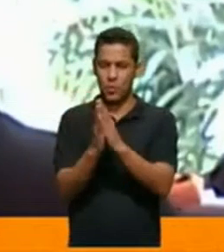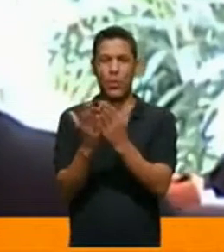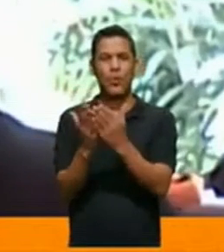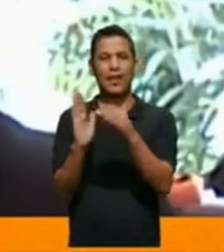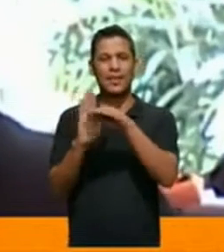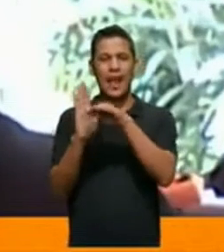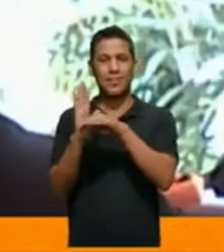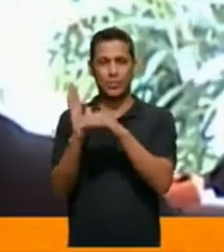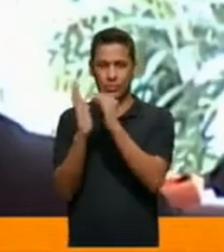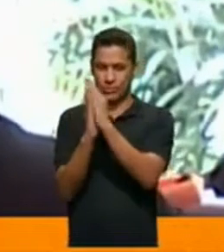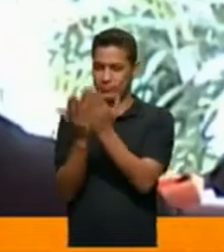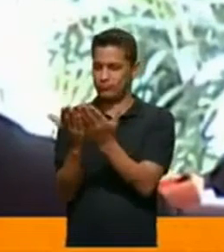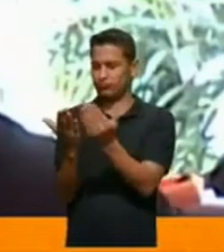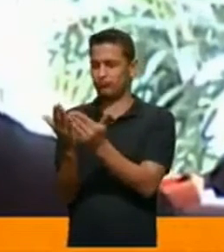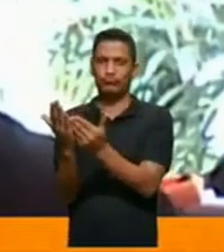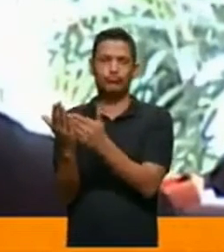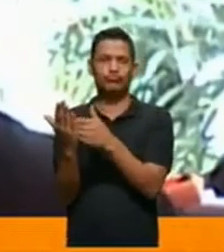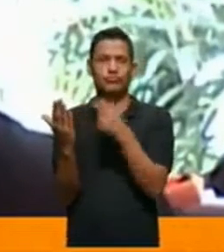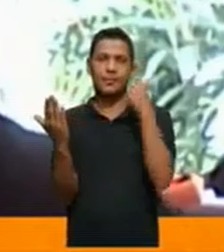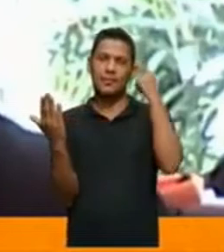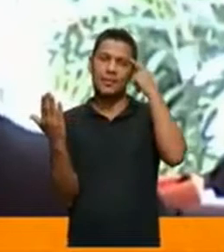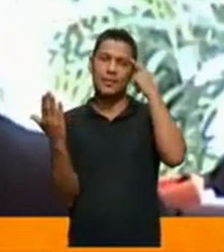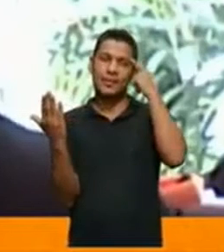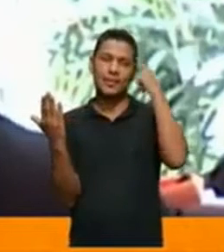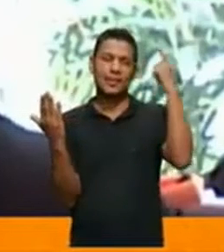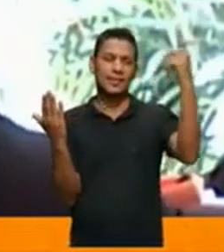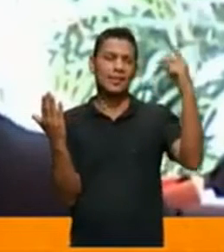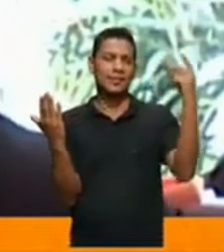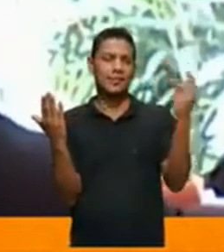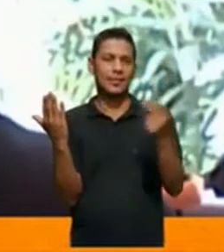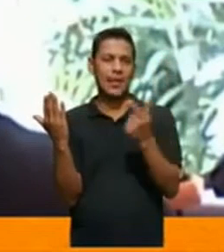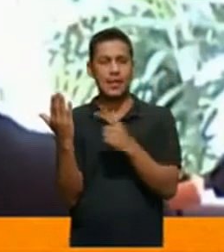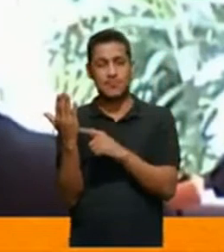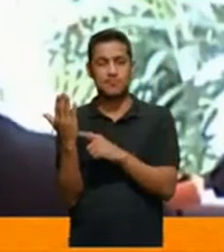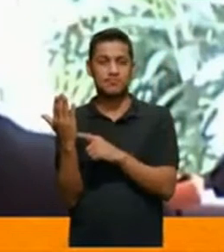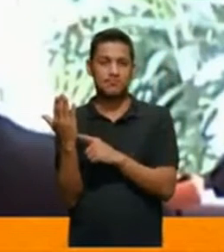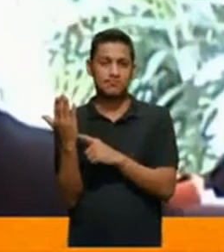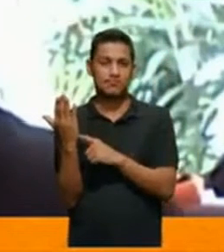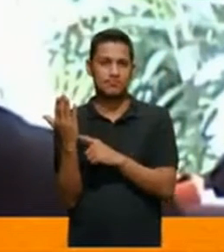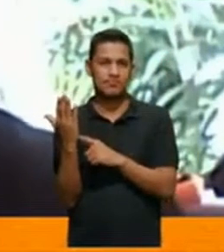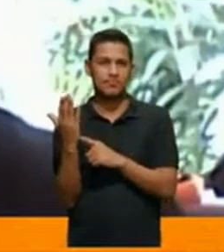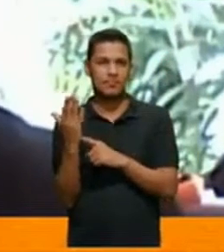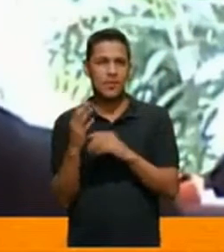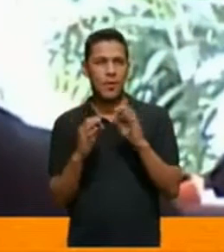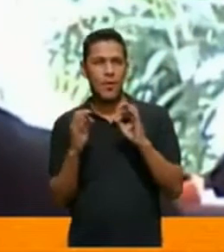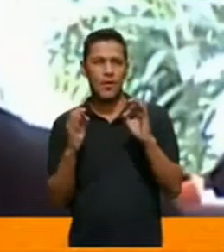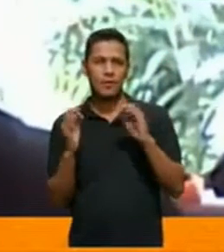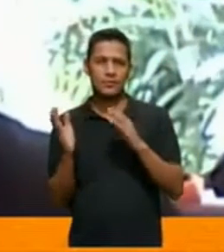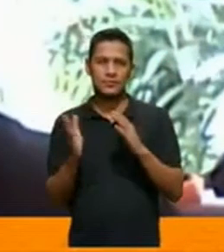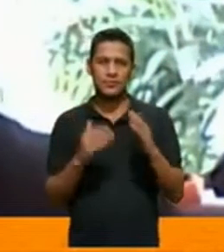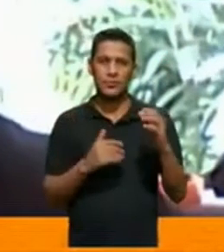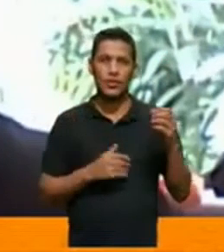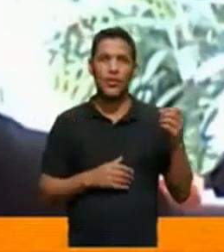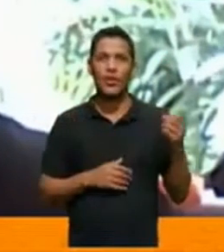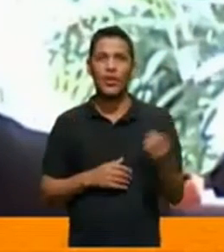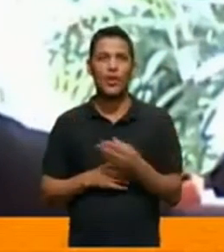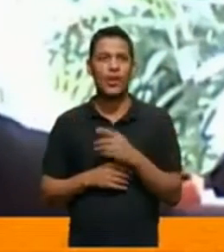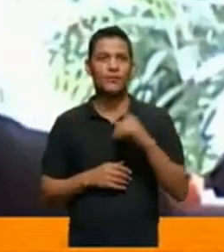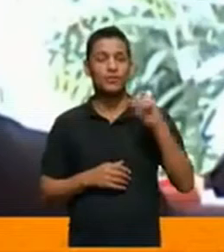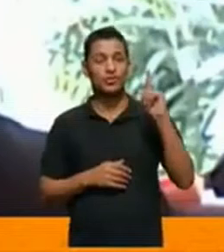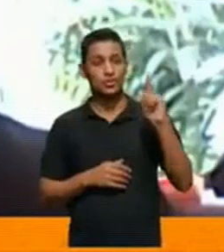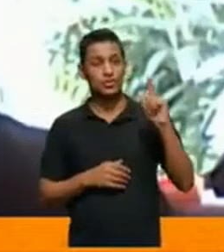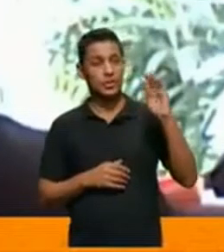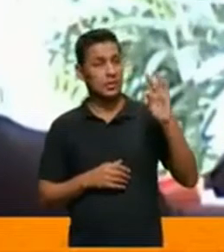a secretaria de fazenda talvez engatilhar alguns novos GT3 para